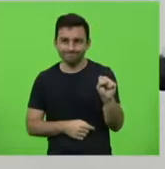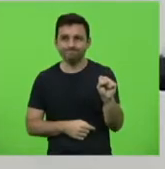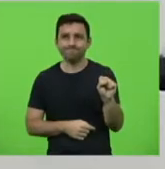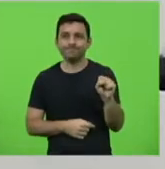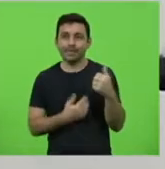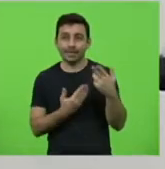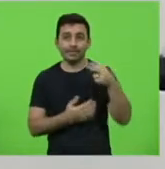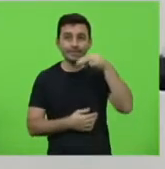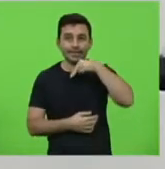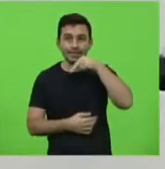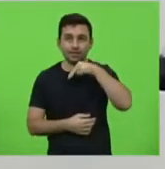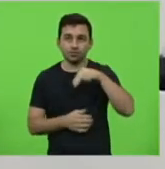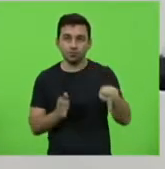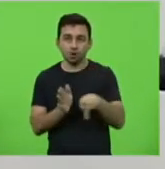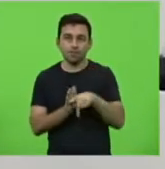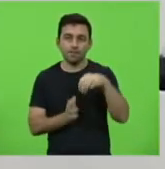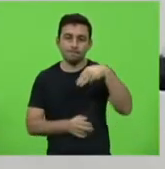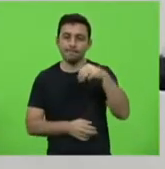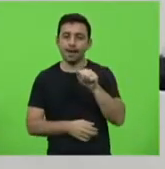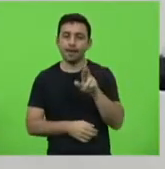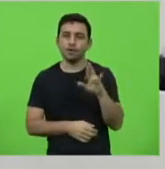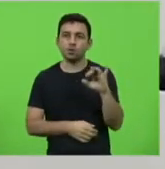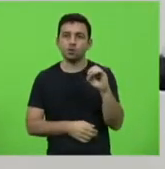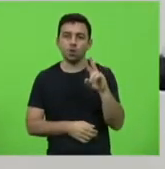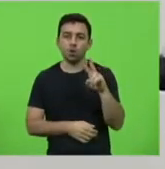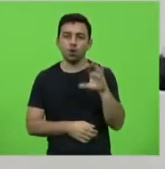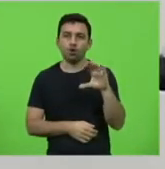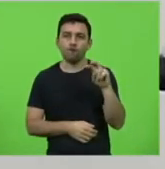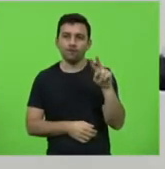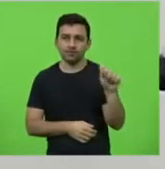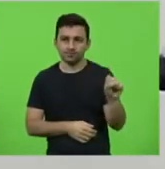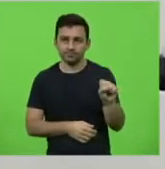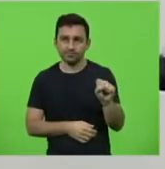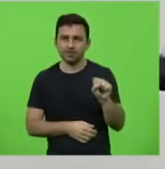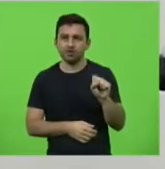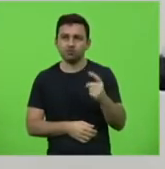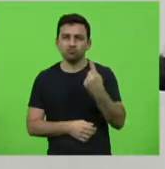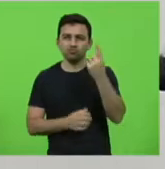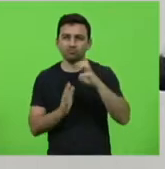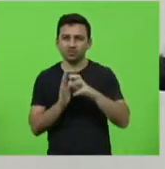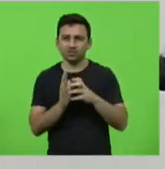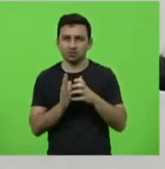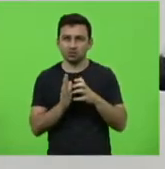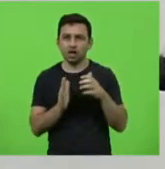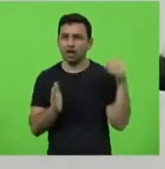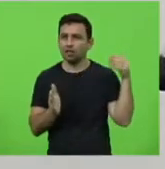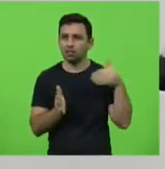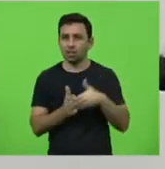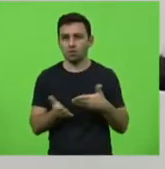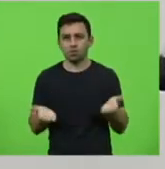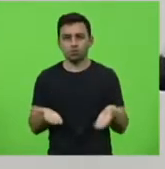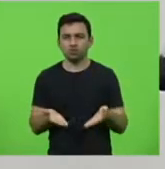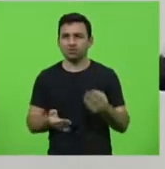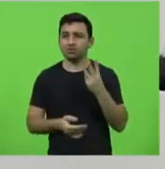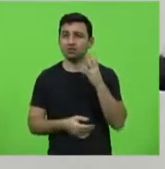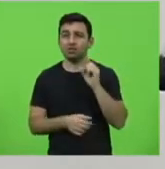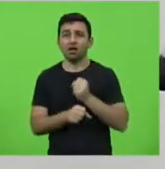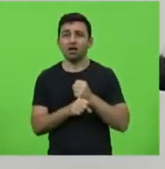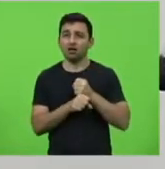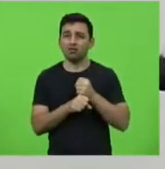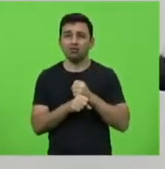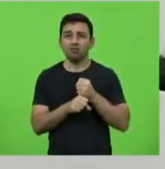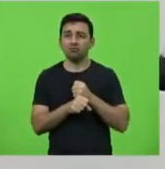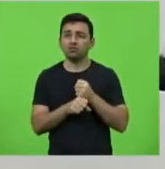neto do Mário Covas. Mário Covas, eu só tenho um partido até hoje, desde faz 30 anos,